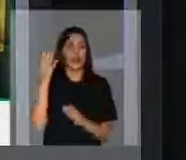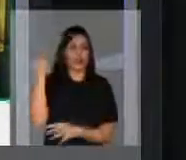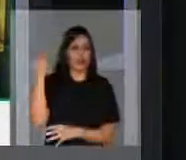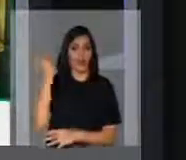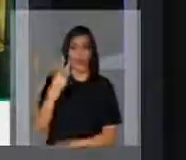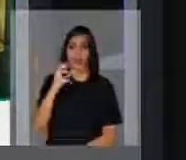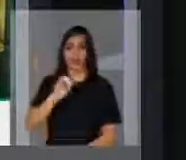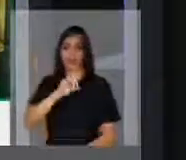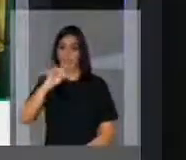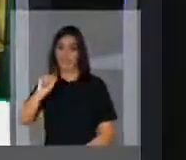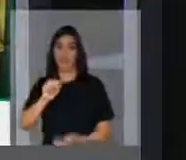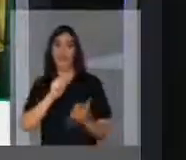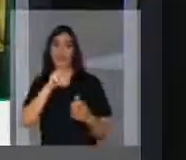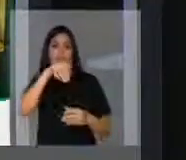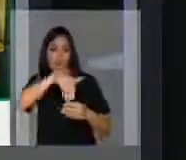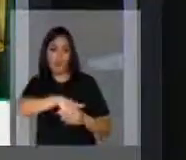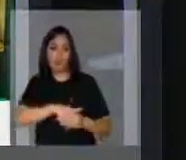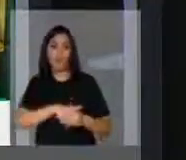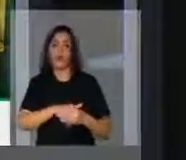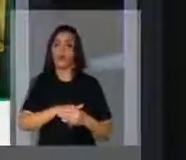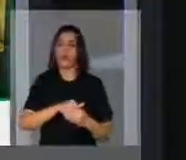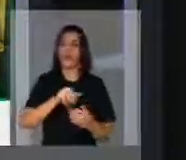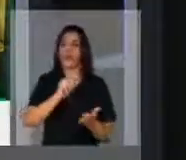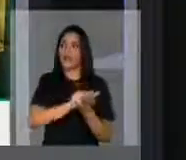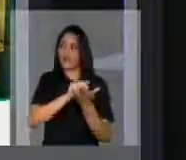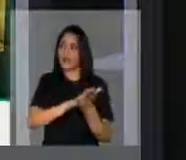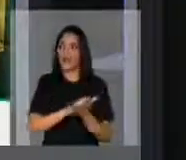aqui um cadastro único de pessoas